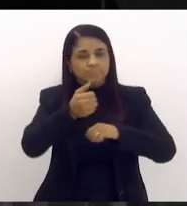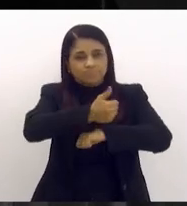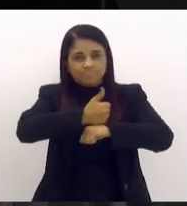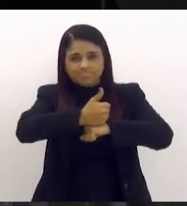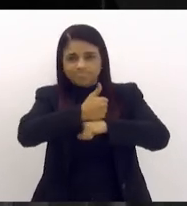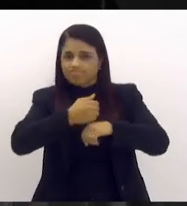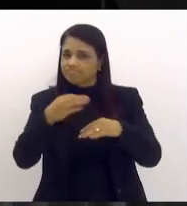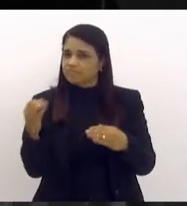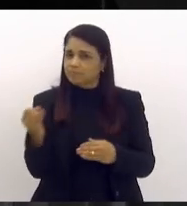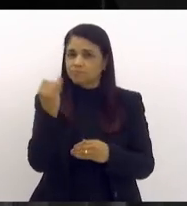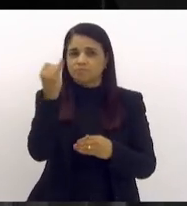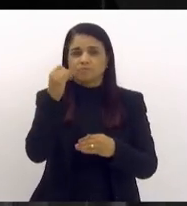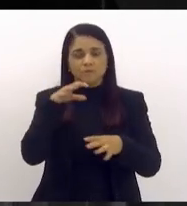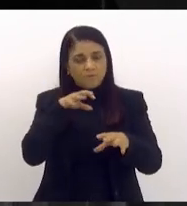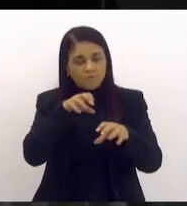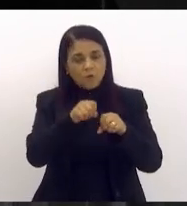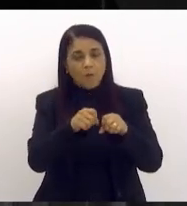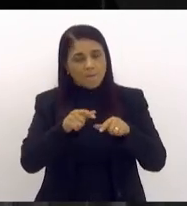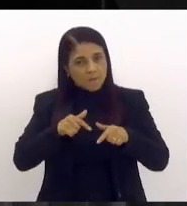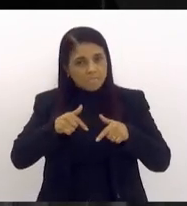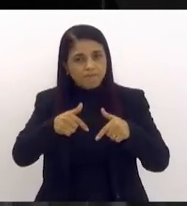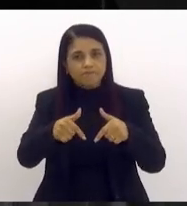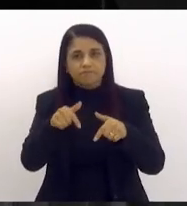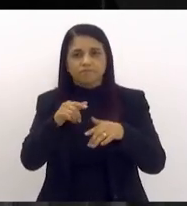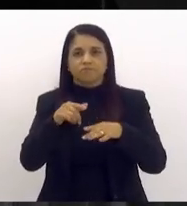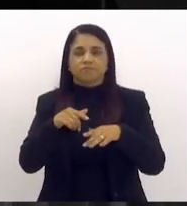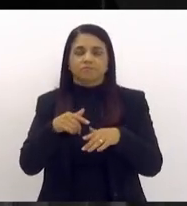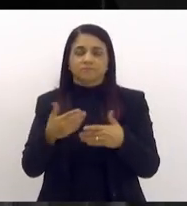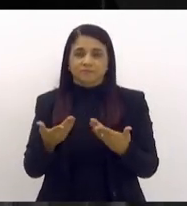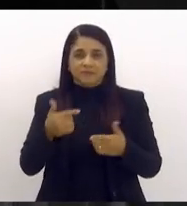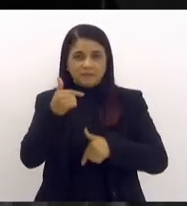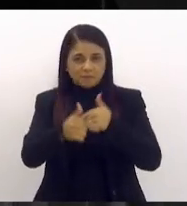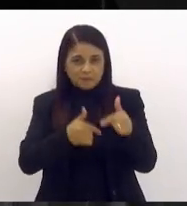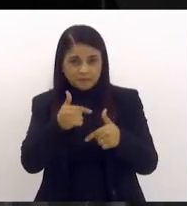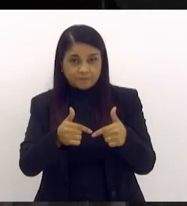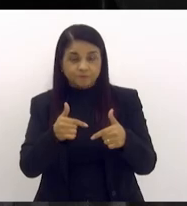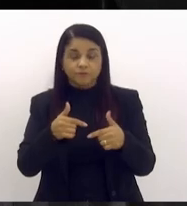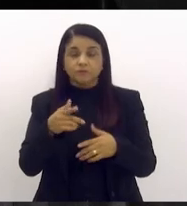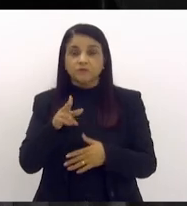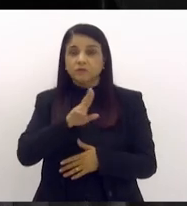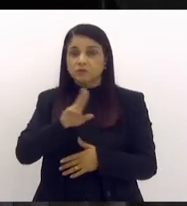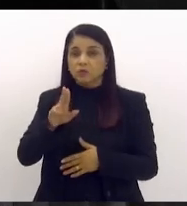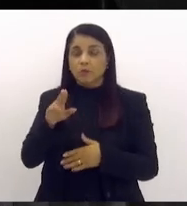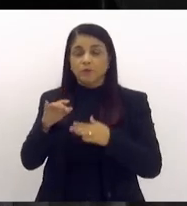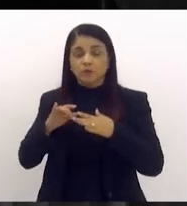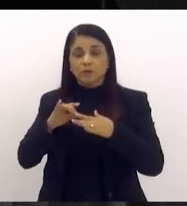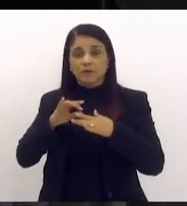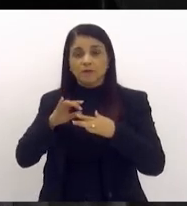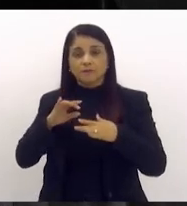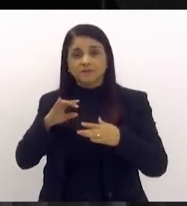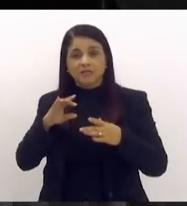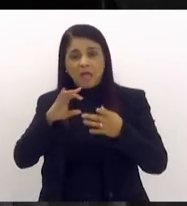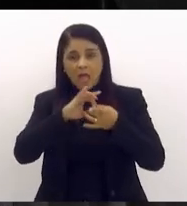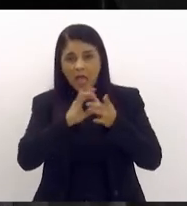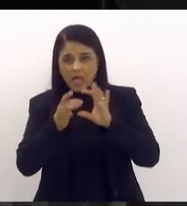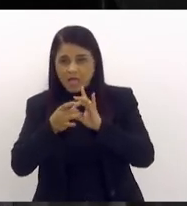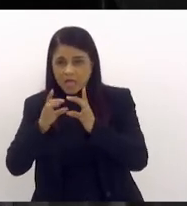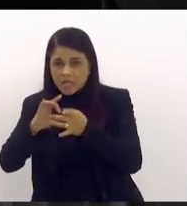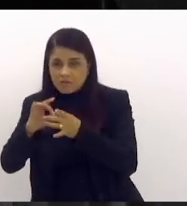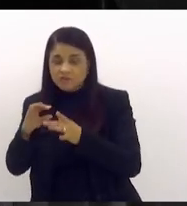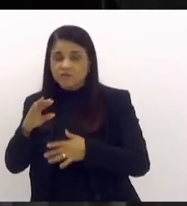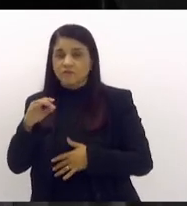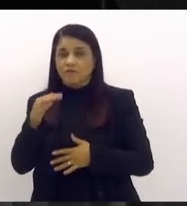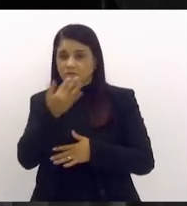tá formando esse profissional para atuar então Eh em nome de toda a rede Federal deputada Verônica Eu também coloco à